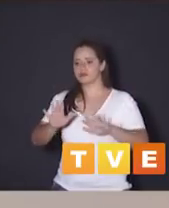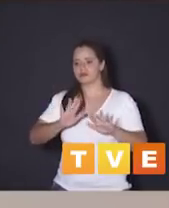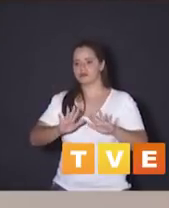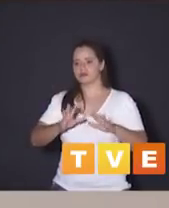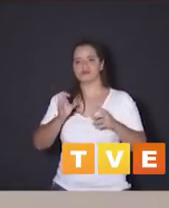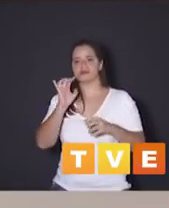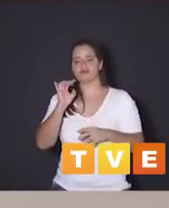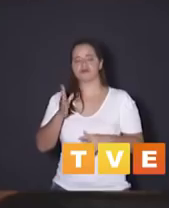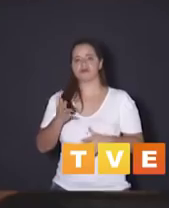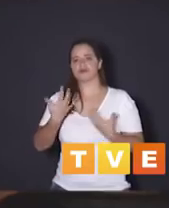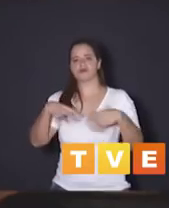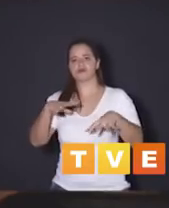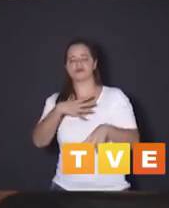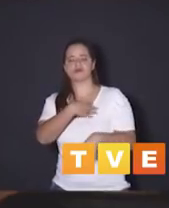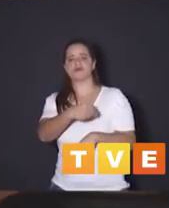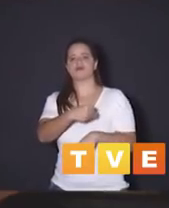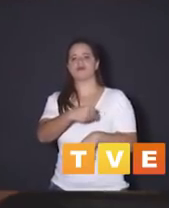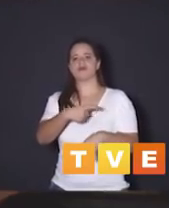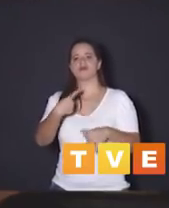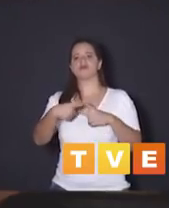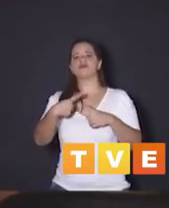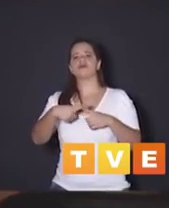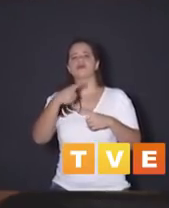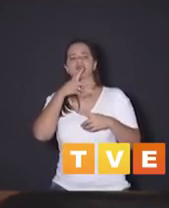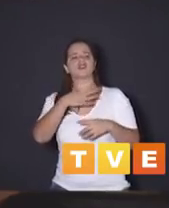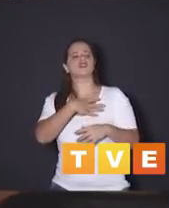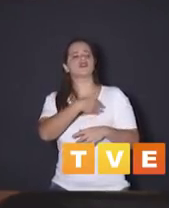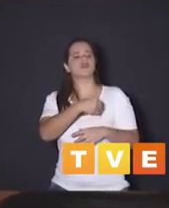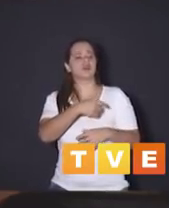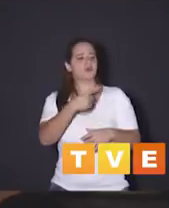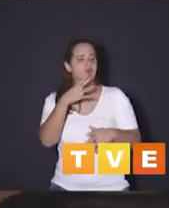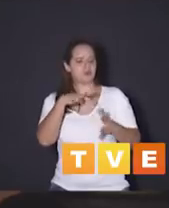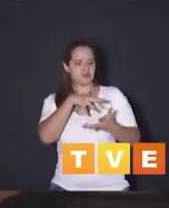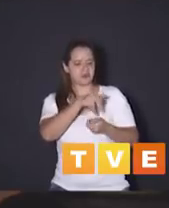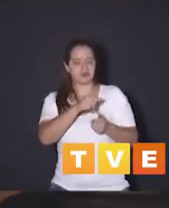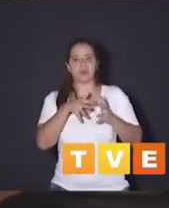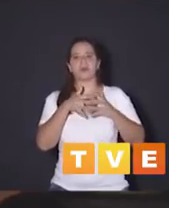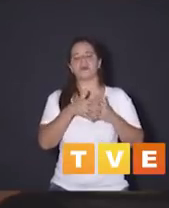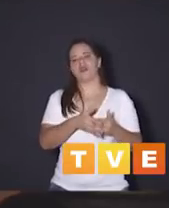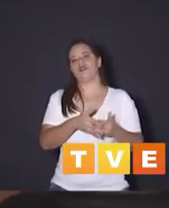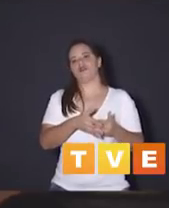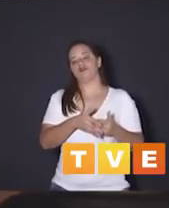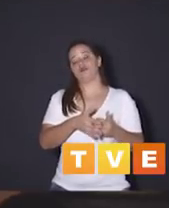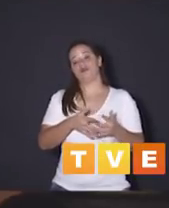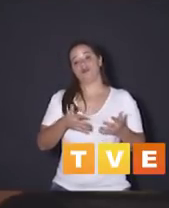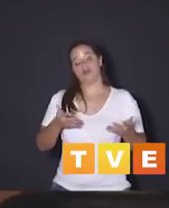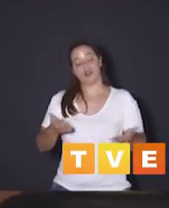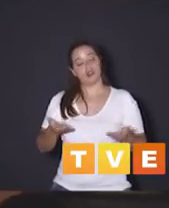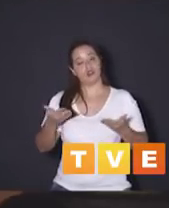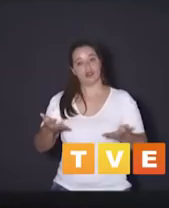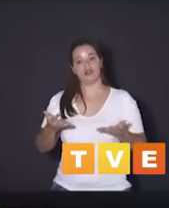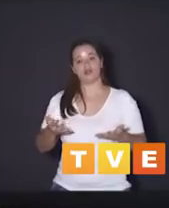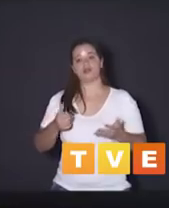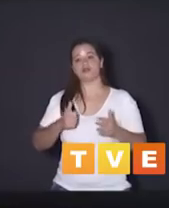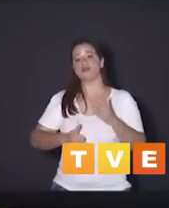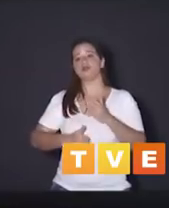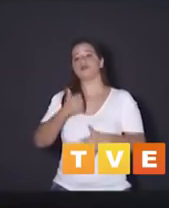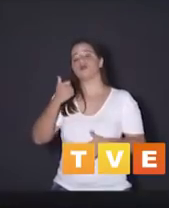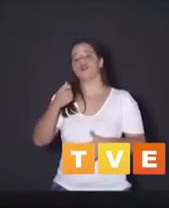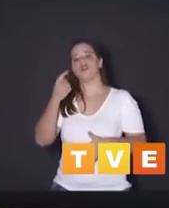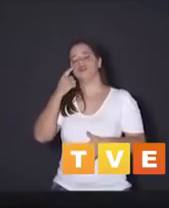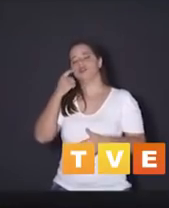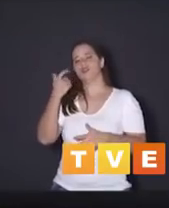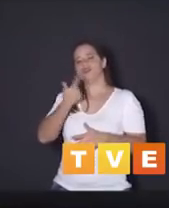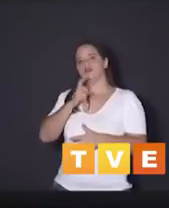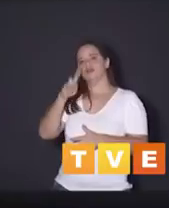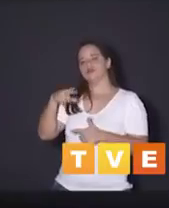porque ter filhos se o mundo está tão complicado né não é então é a primeira vez isso não é um